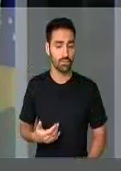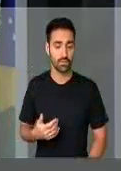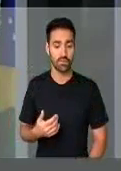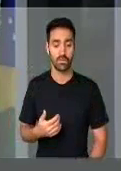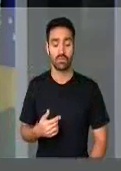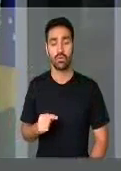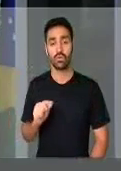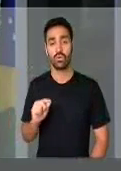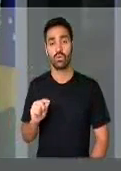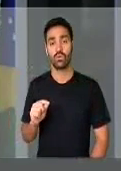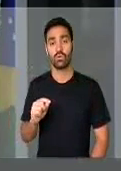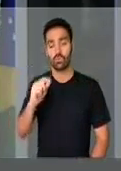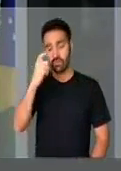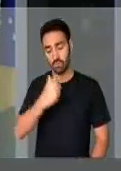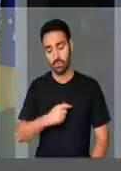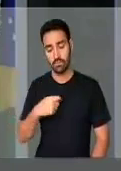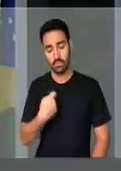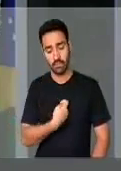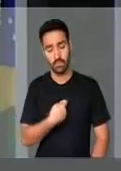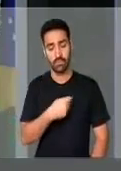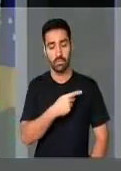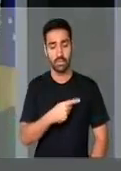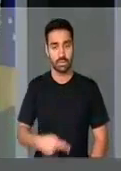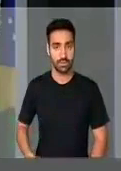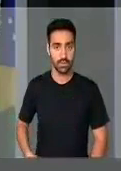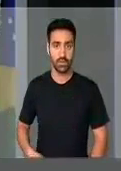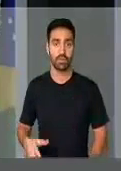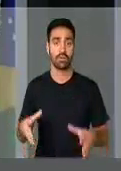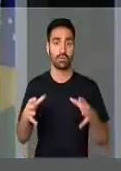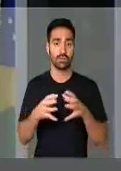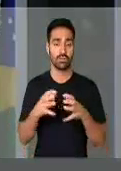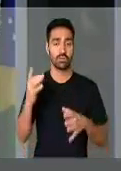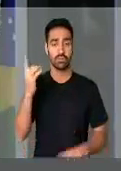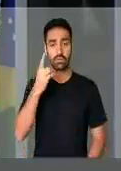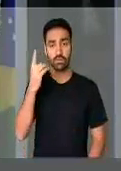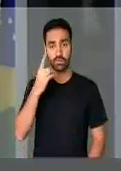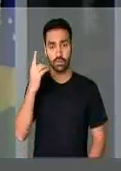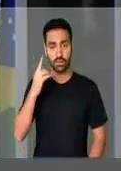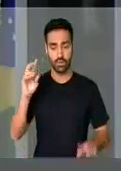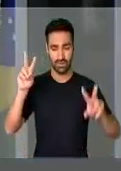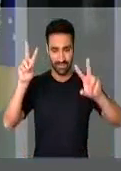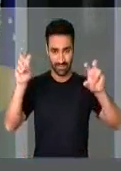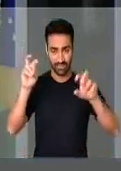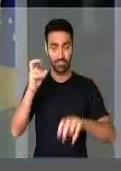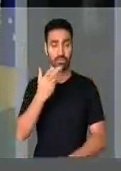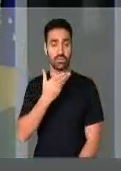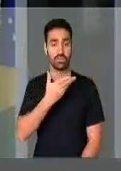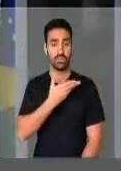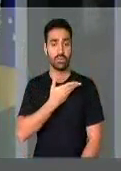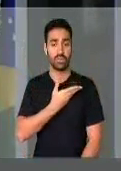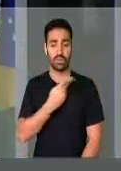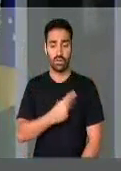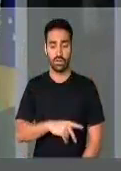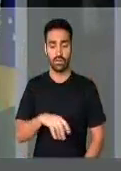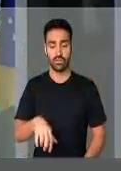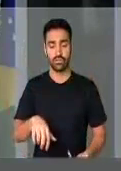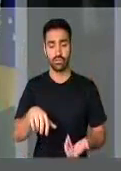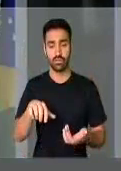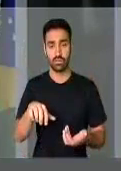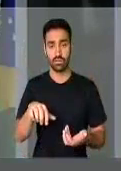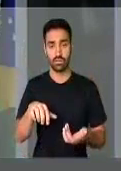pronunciamento, como presidente do Grupo Parlamentar de Amizade do Congresso